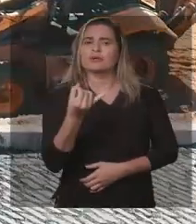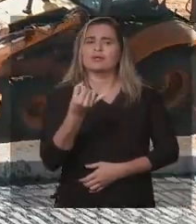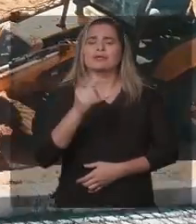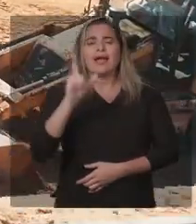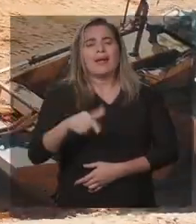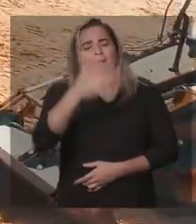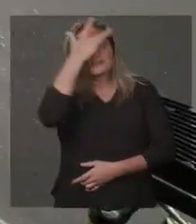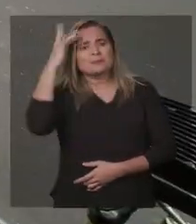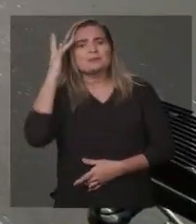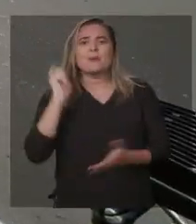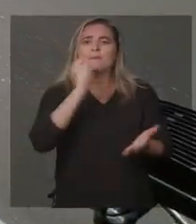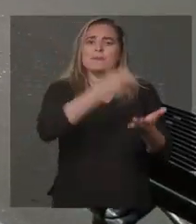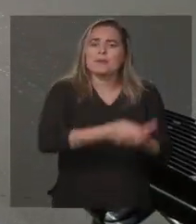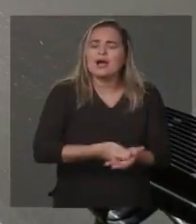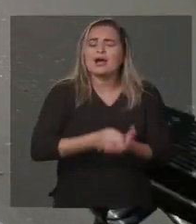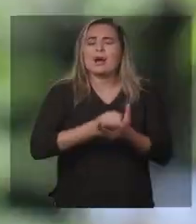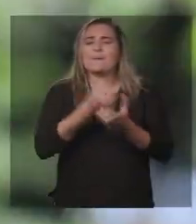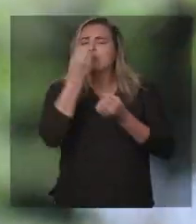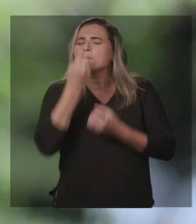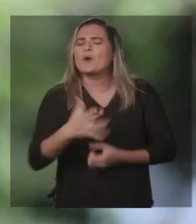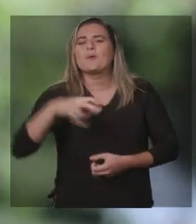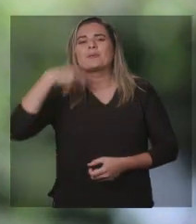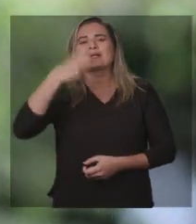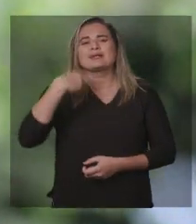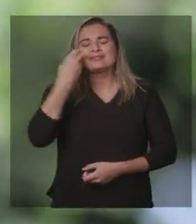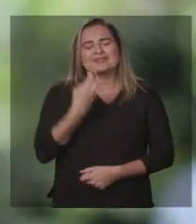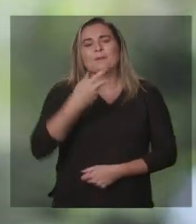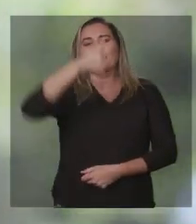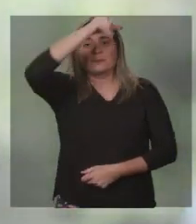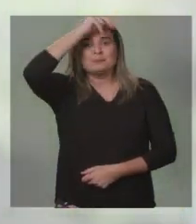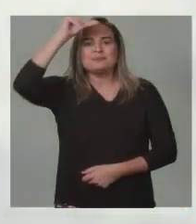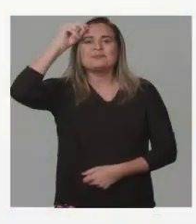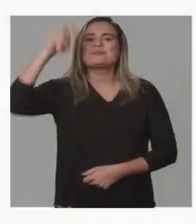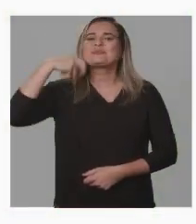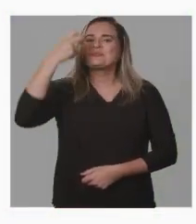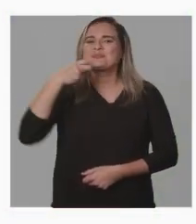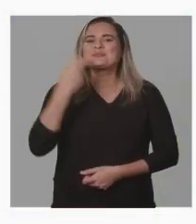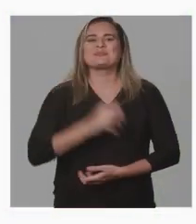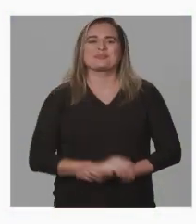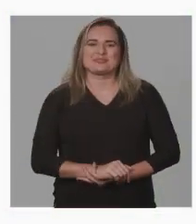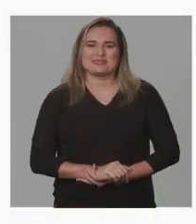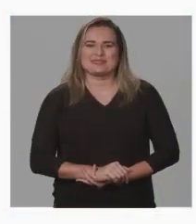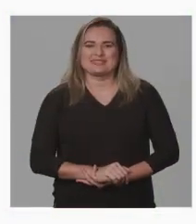Programa Bom Pagador. IPTU em dia. É Natal melhor para você. Prefeitura do Natal.